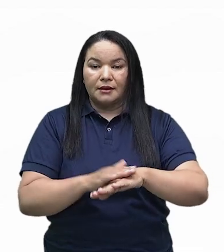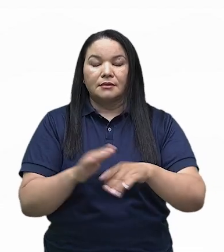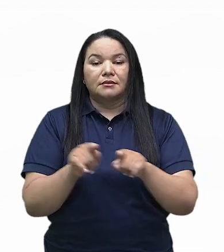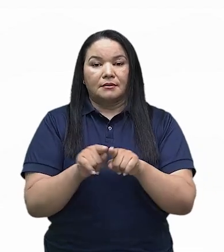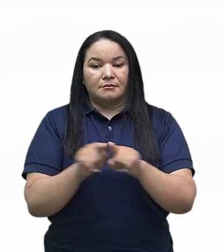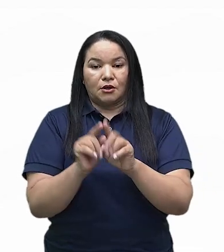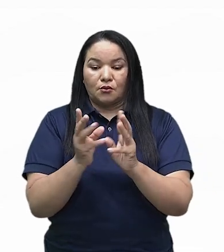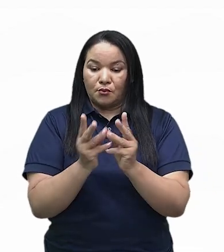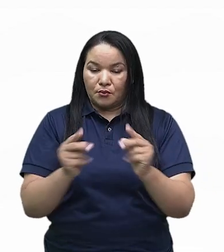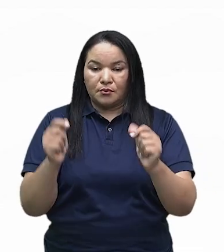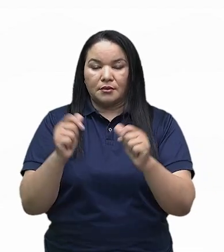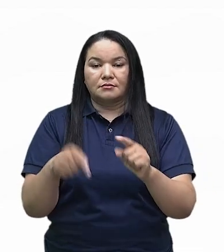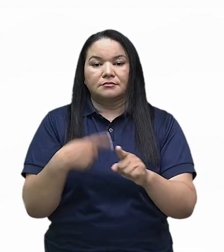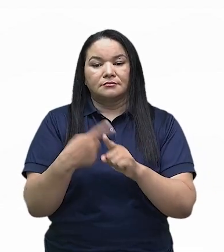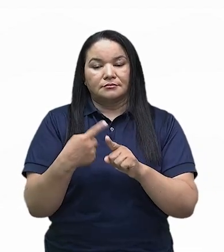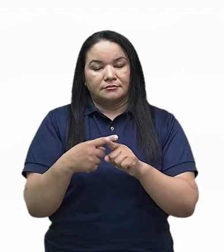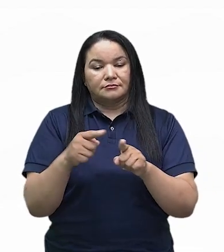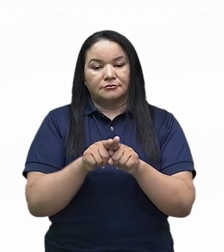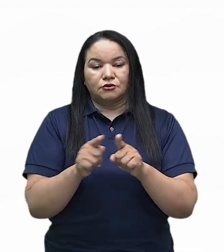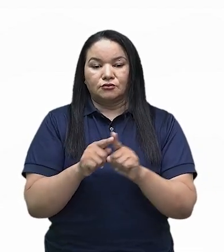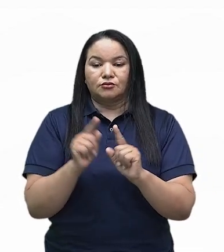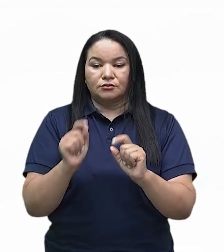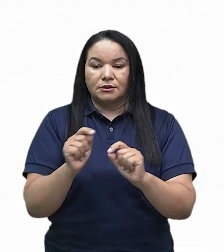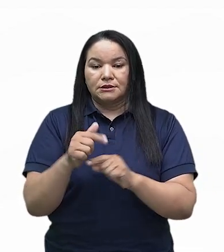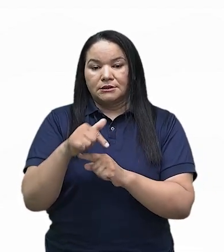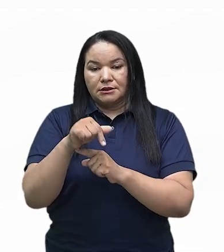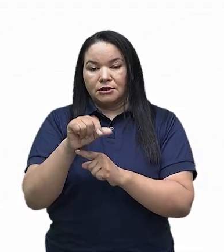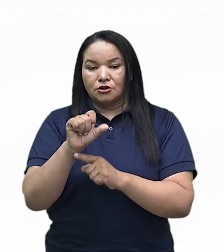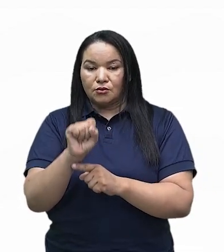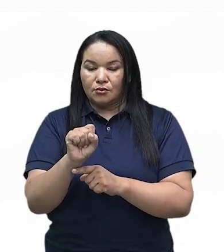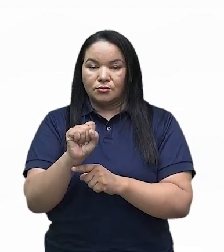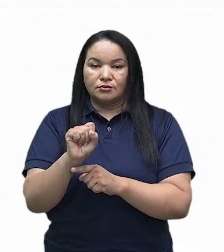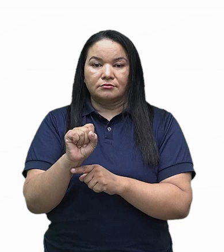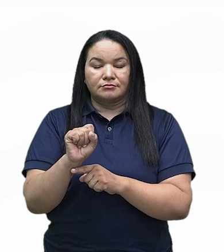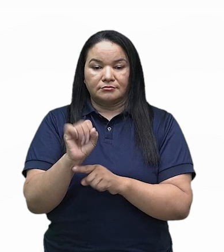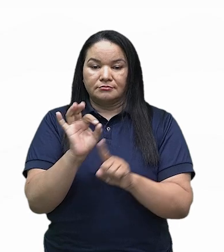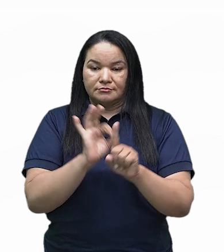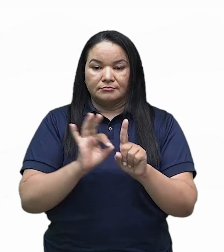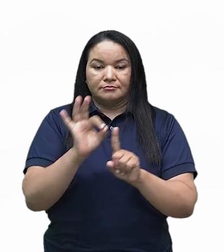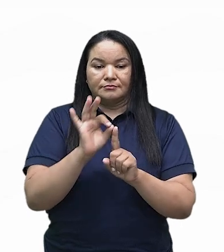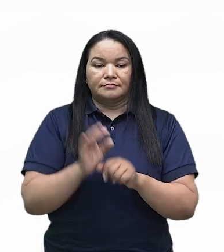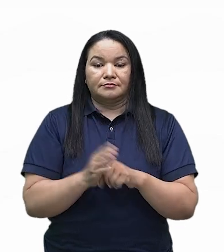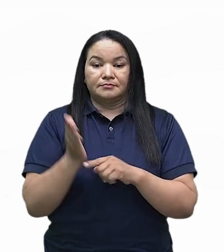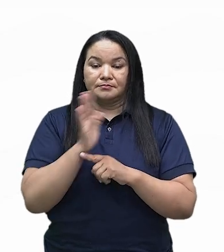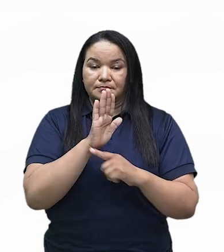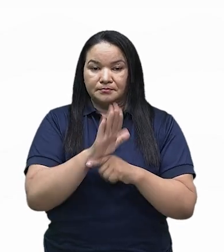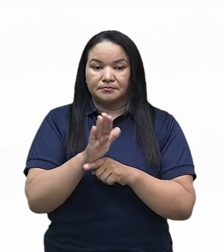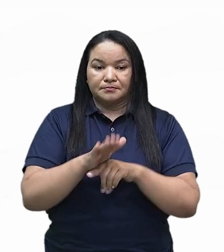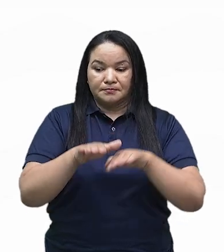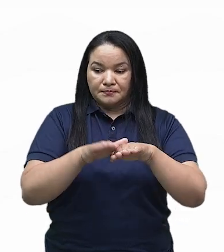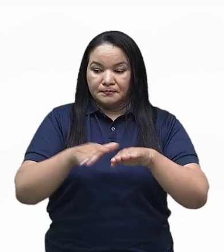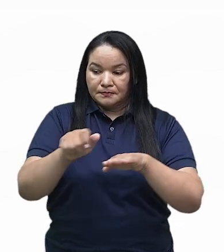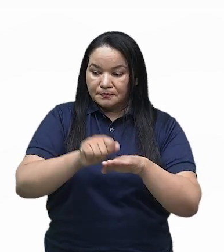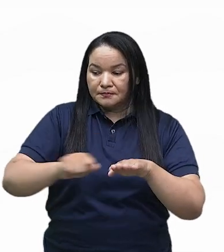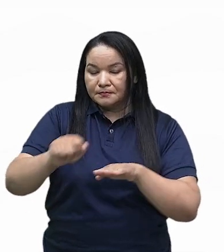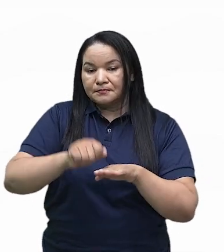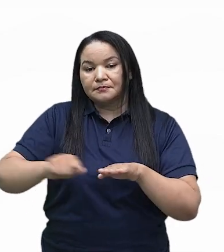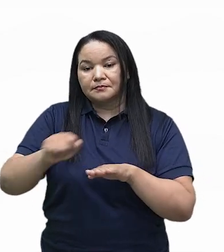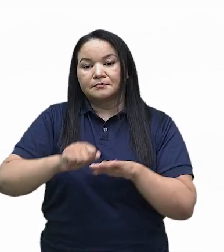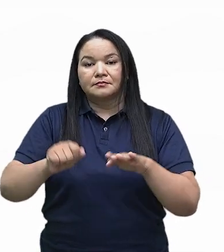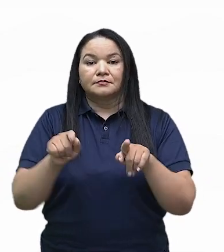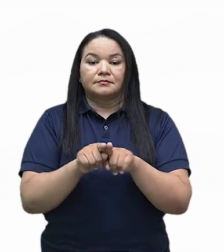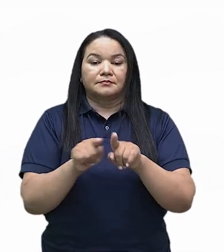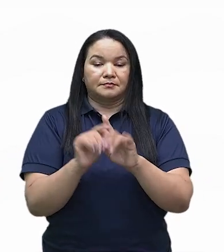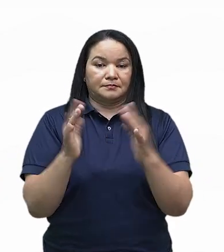de ebulição é também baixo, né, 78 graus Celsius, o que ajuda a limpar superfícies e a higienizar